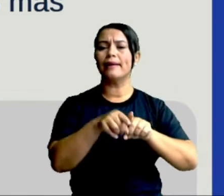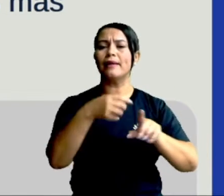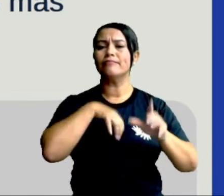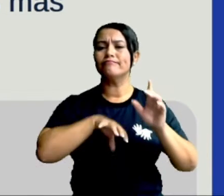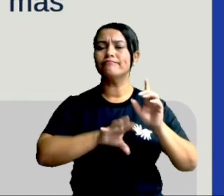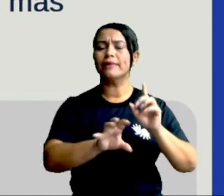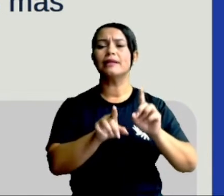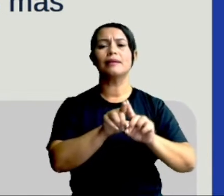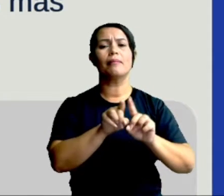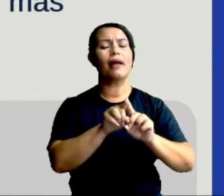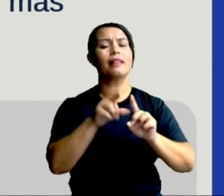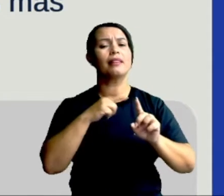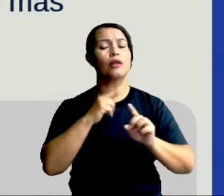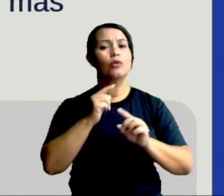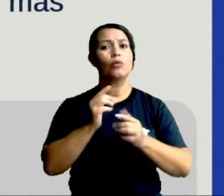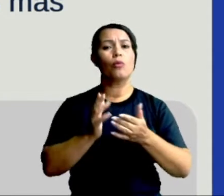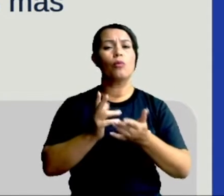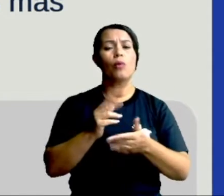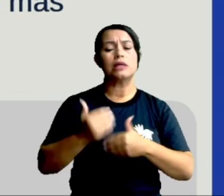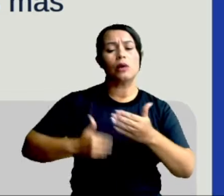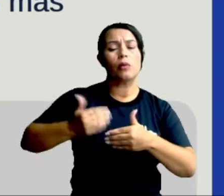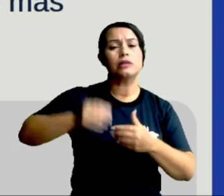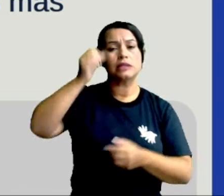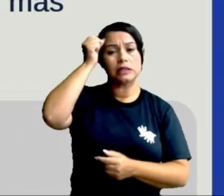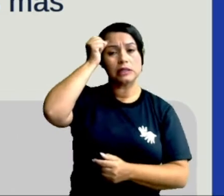durante o sequenciamento de ideias.